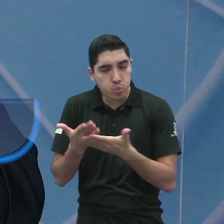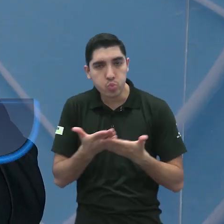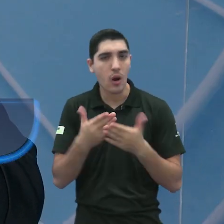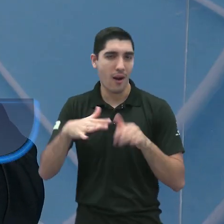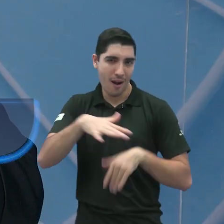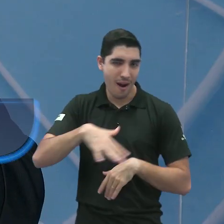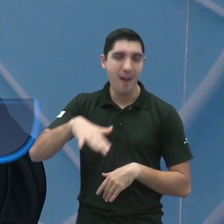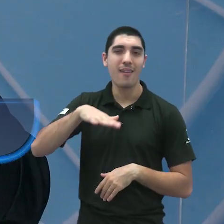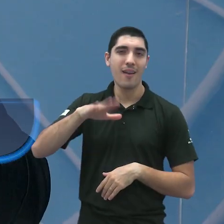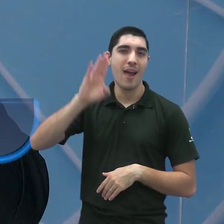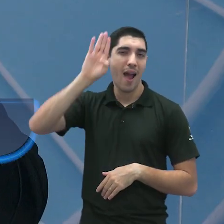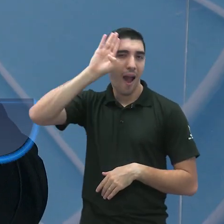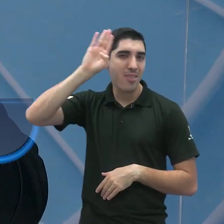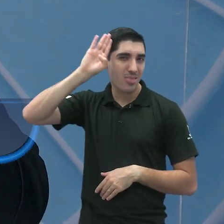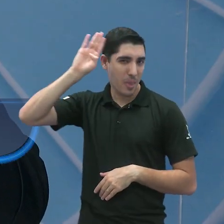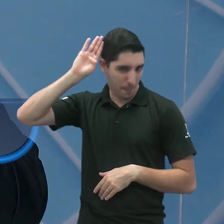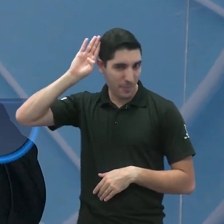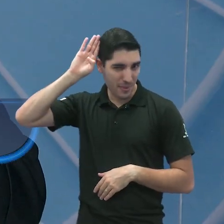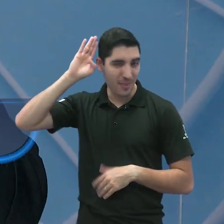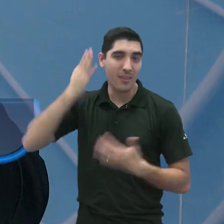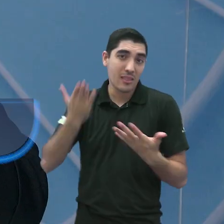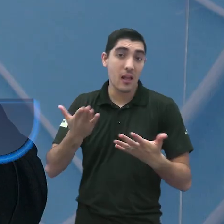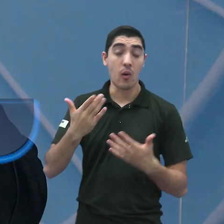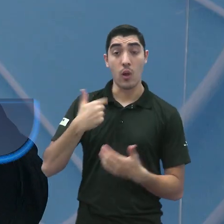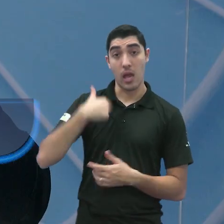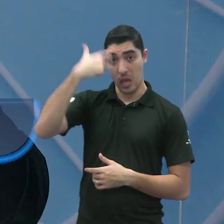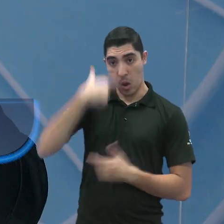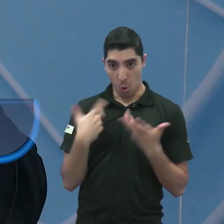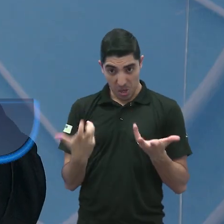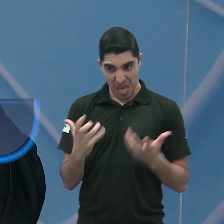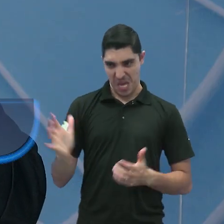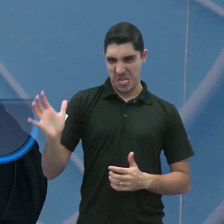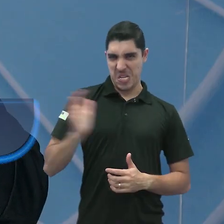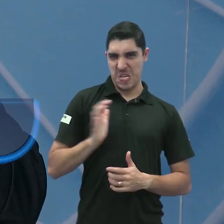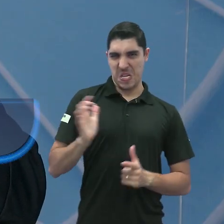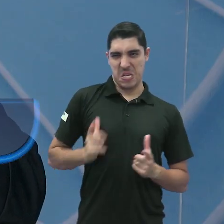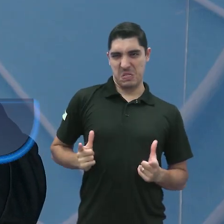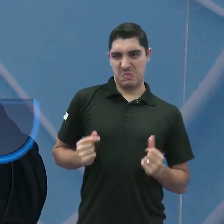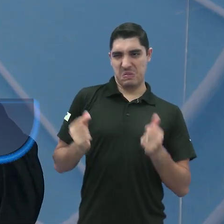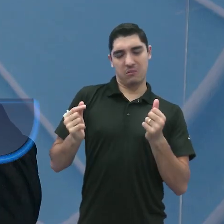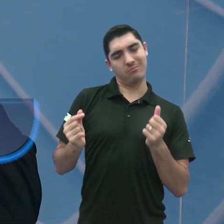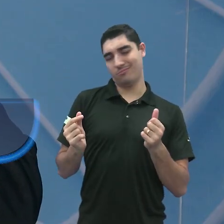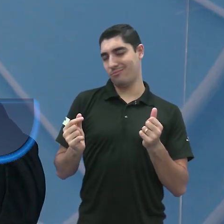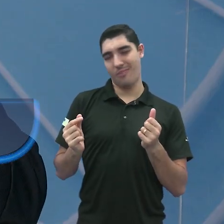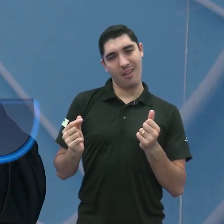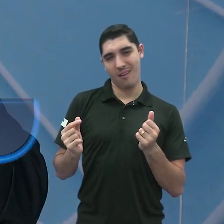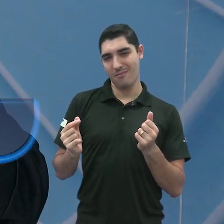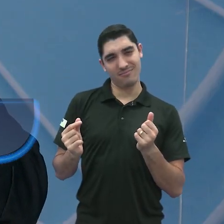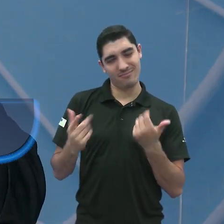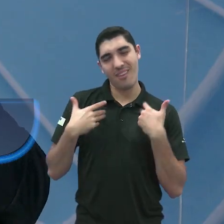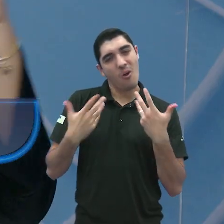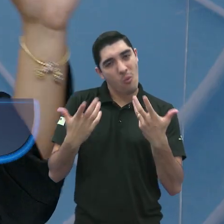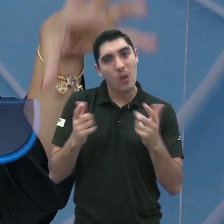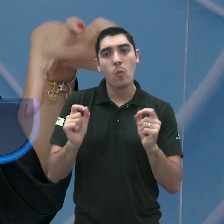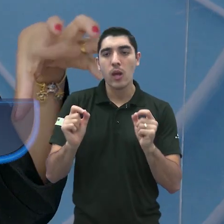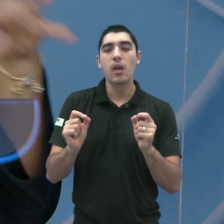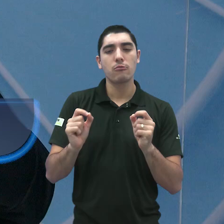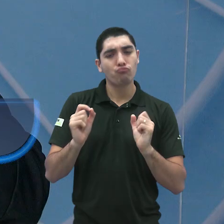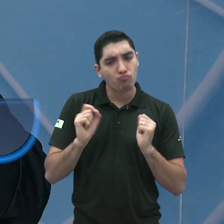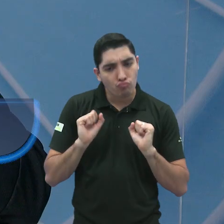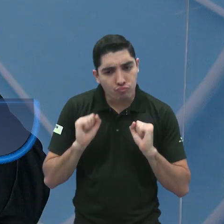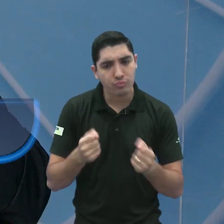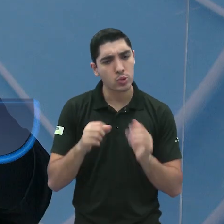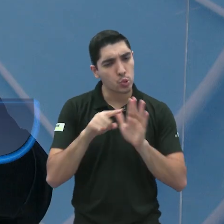quem escolhe isso não está escolhendo porque quer ficar rico. Então, eu acho que é muito importante também o apoio das